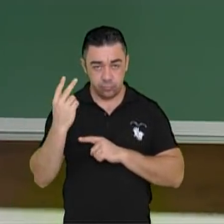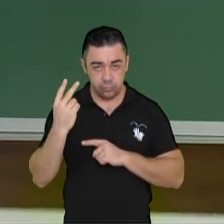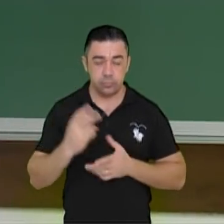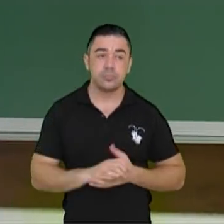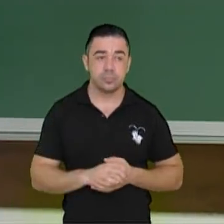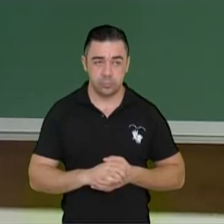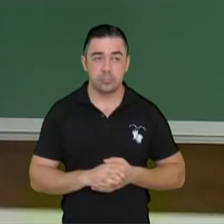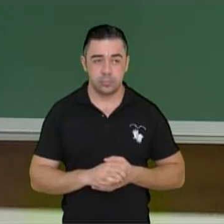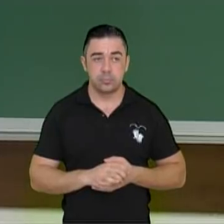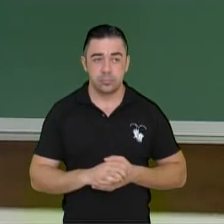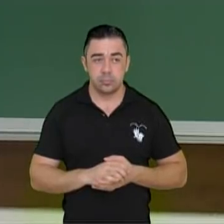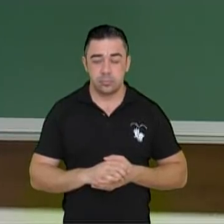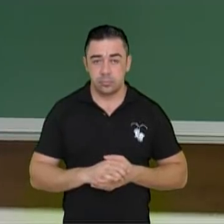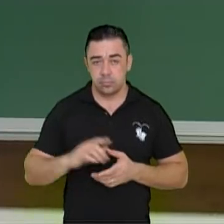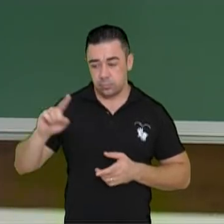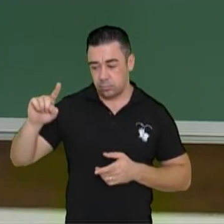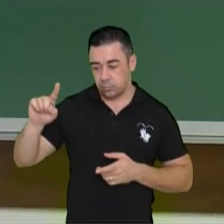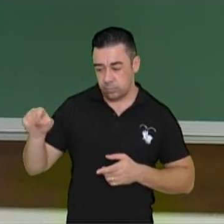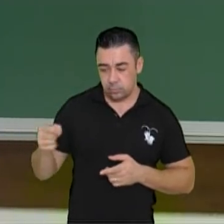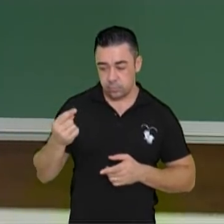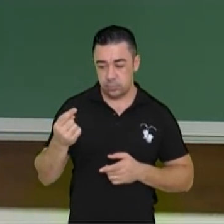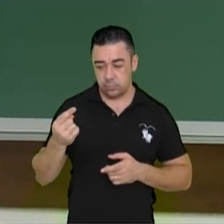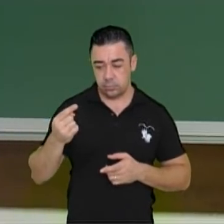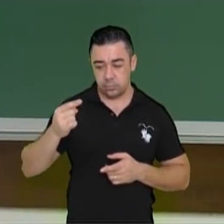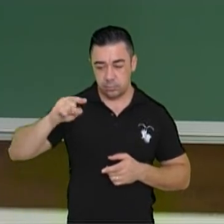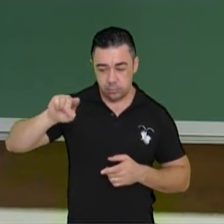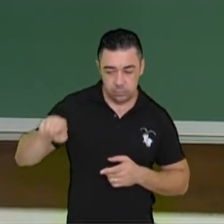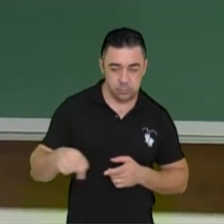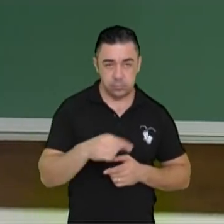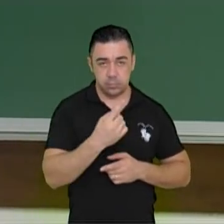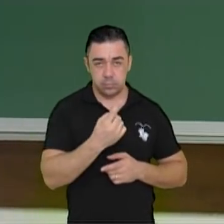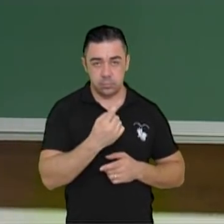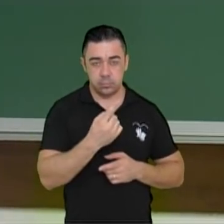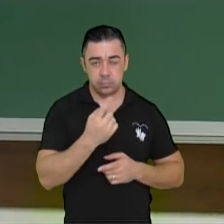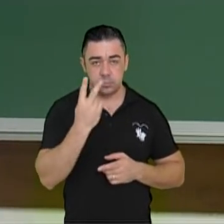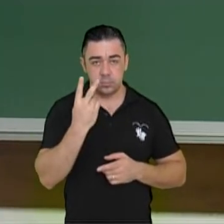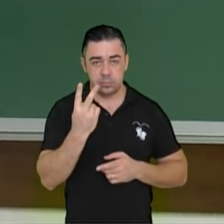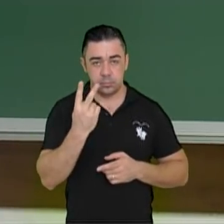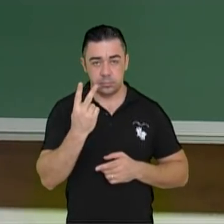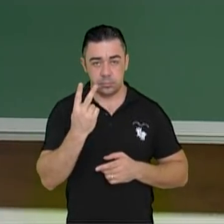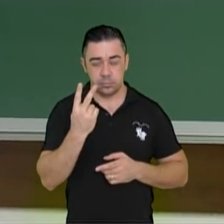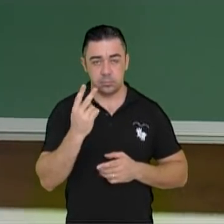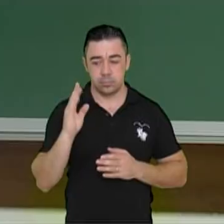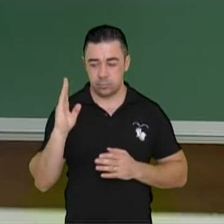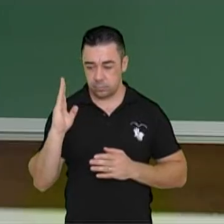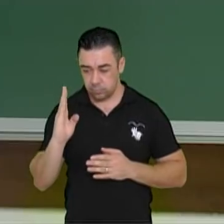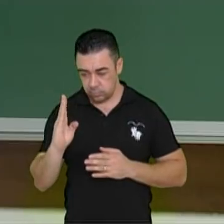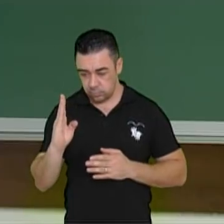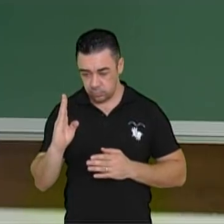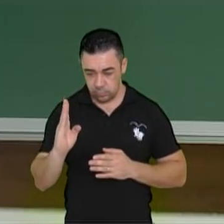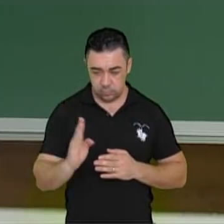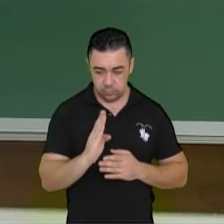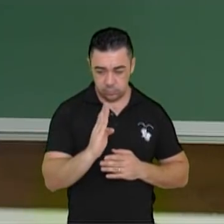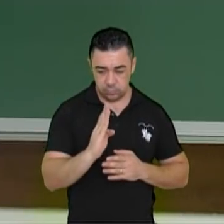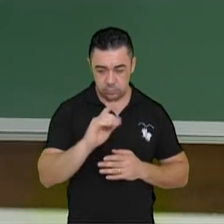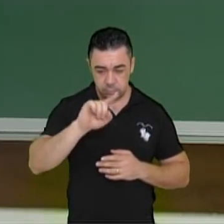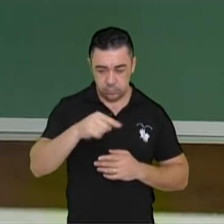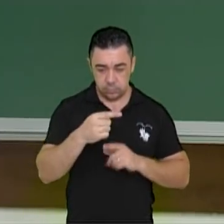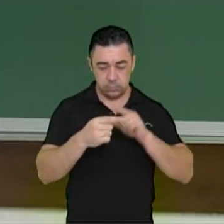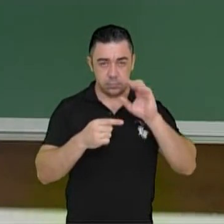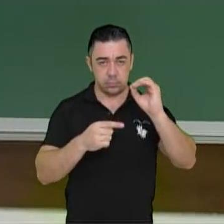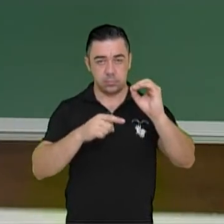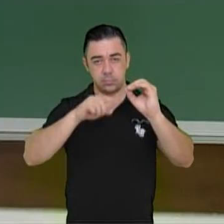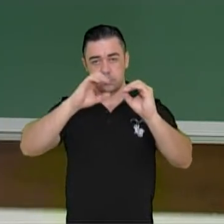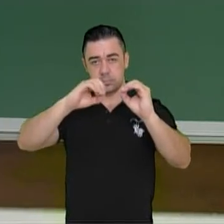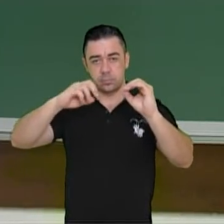onde ela está e ela volta para a esquerda 2 casas, para daí parar a vírgula. Prof, mas eu não